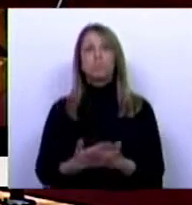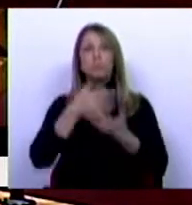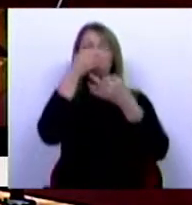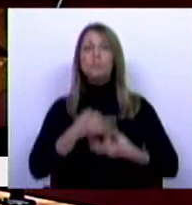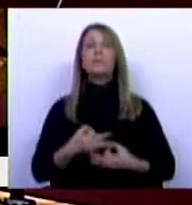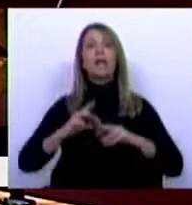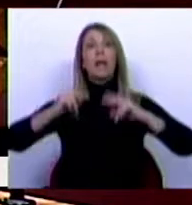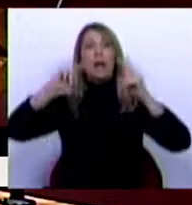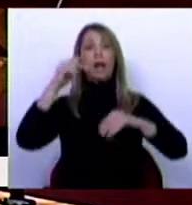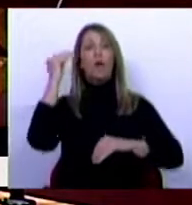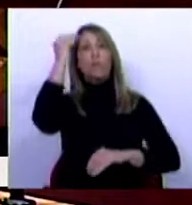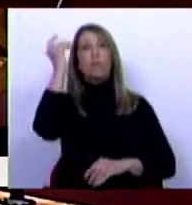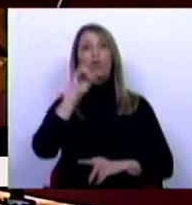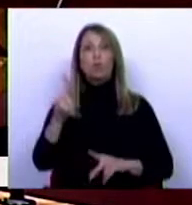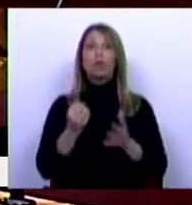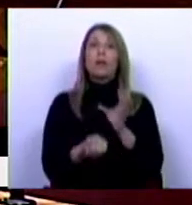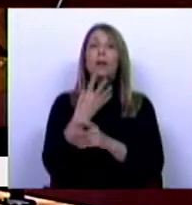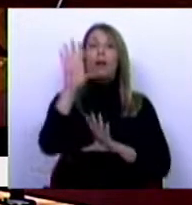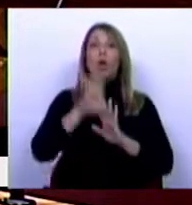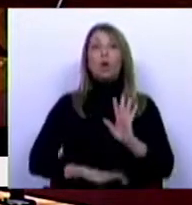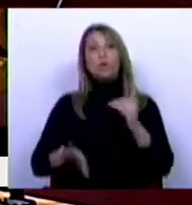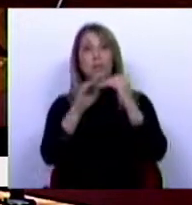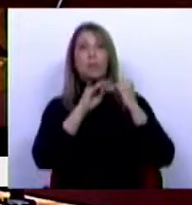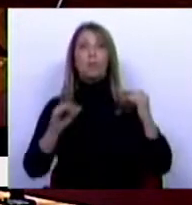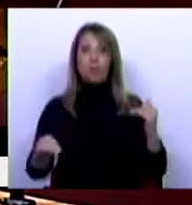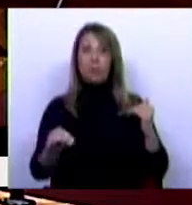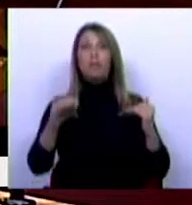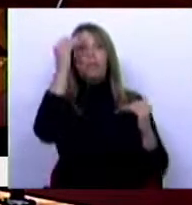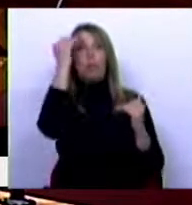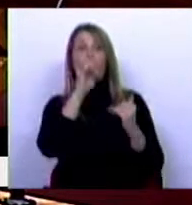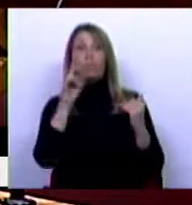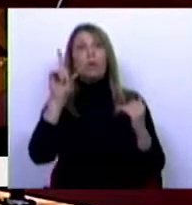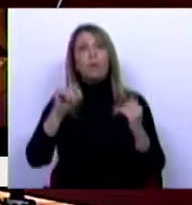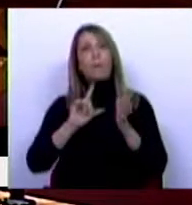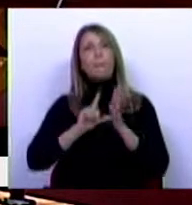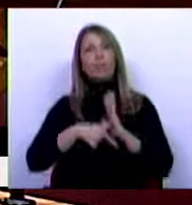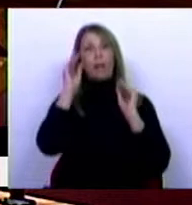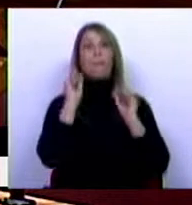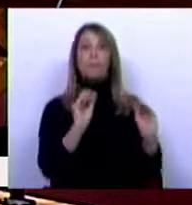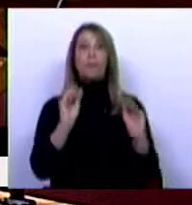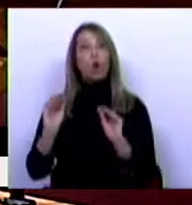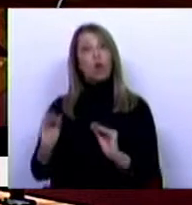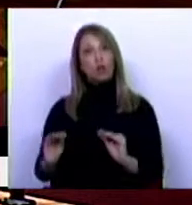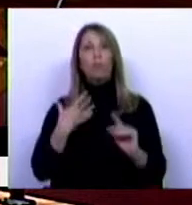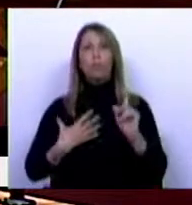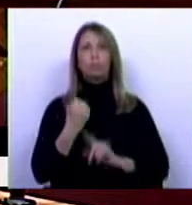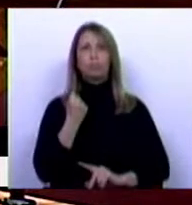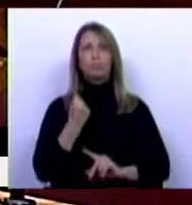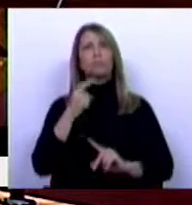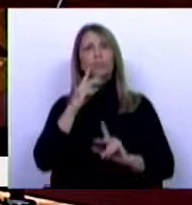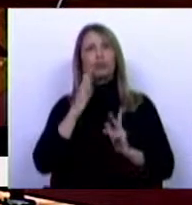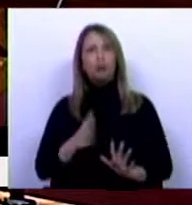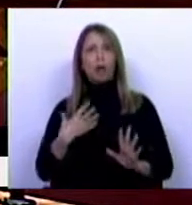professores, continuando a criar condições para a estabilidade da função docente e dos projetos pedagógicos, consolidando as conquistas alcançadas